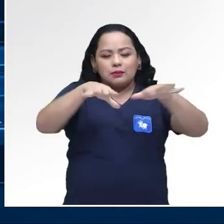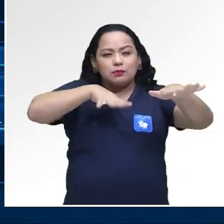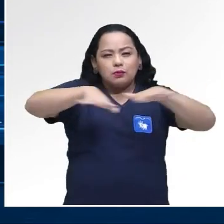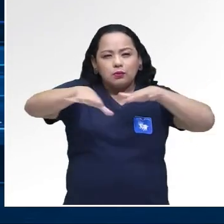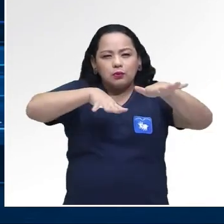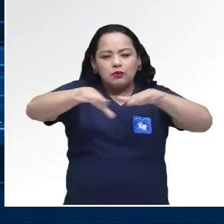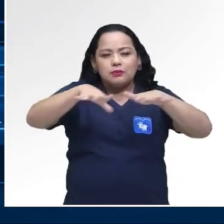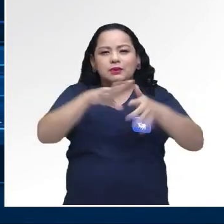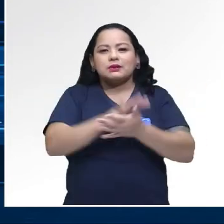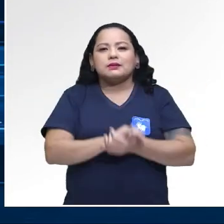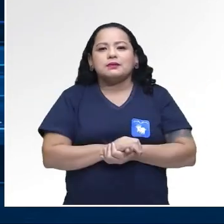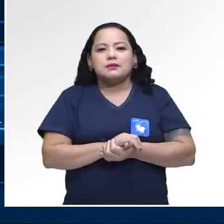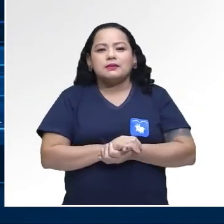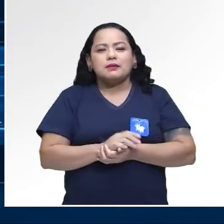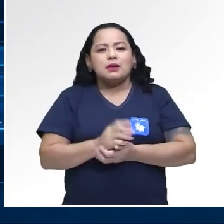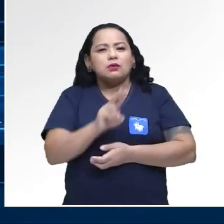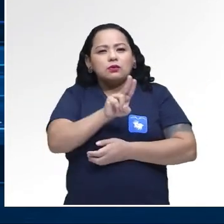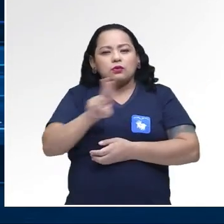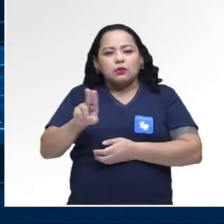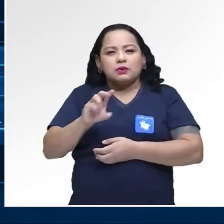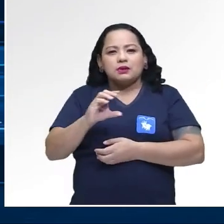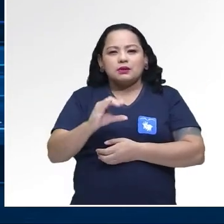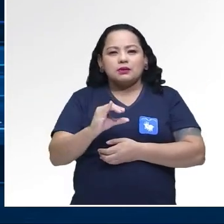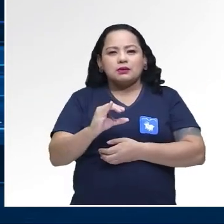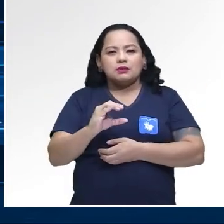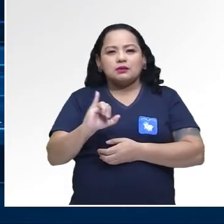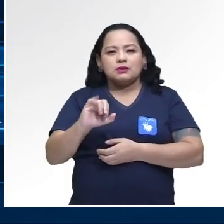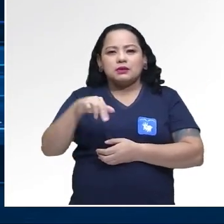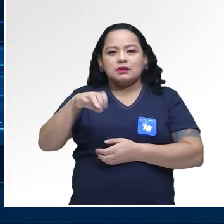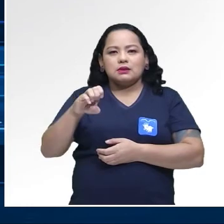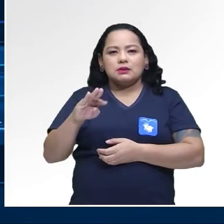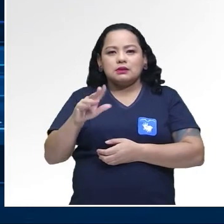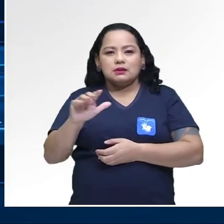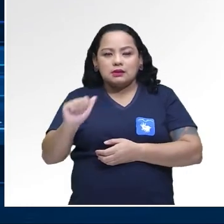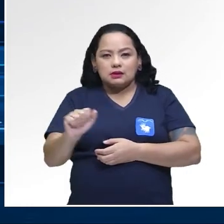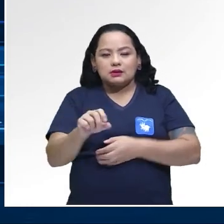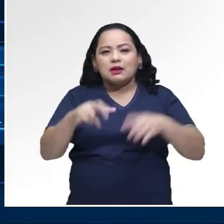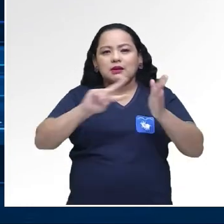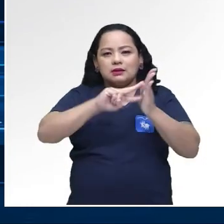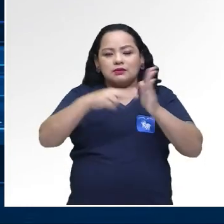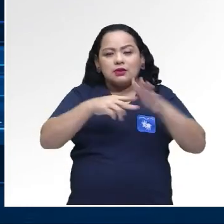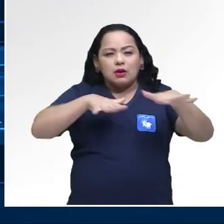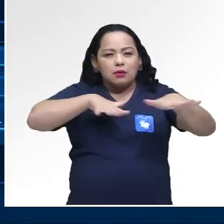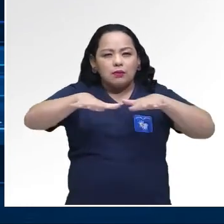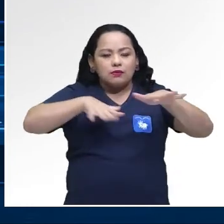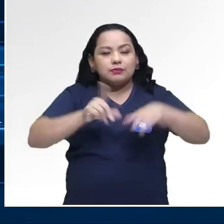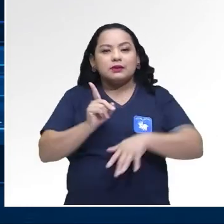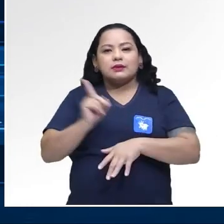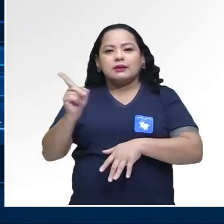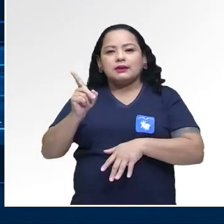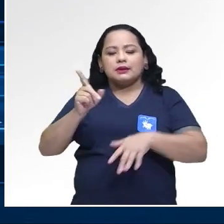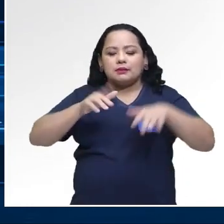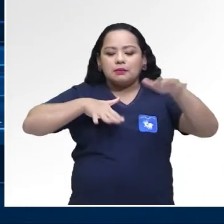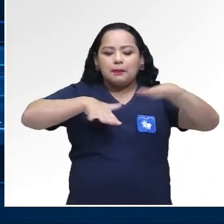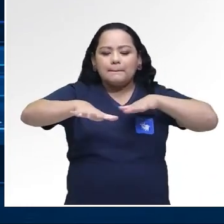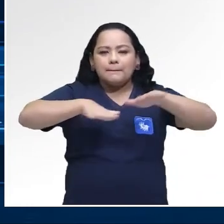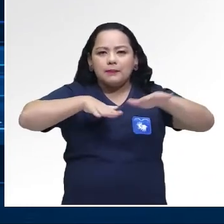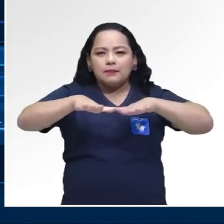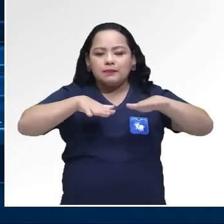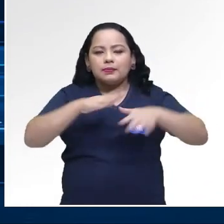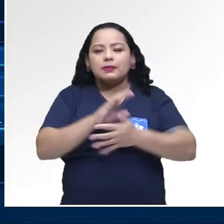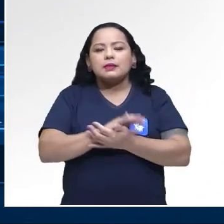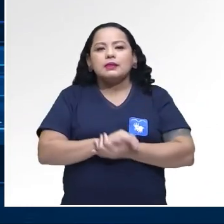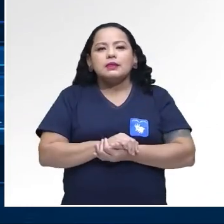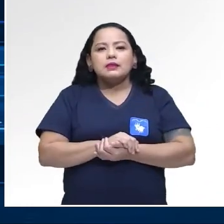Quando a gente fala de cinética, a gente está falando de movimento. Nesse caso, o movimento ali